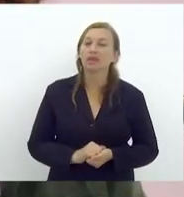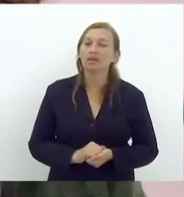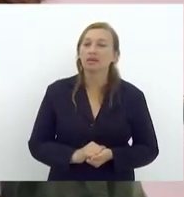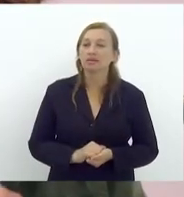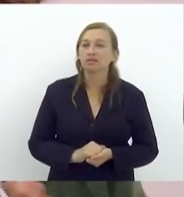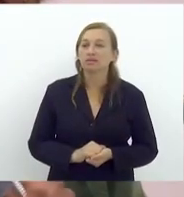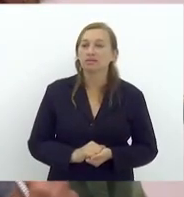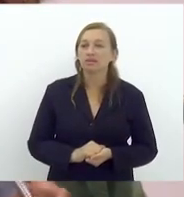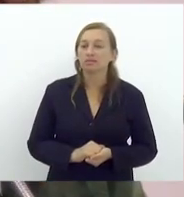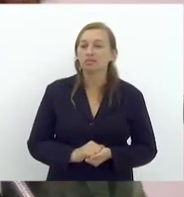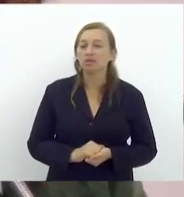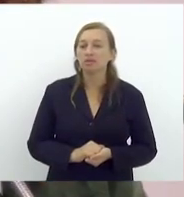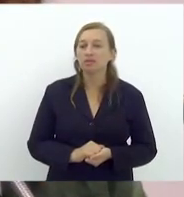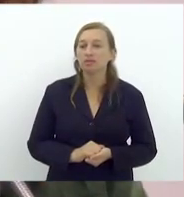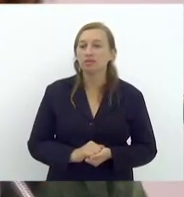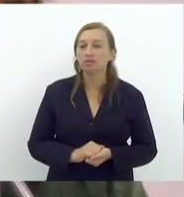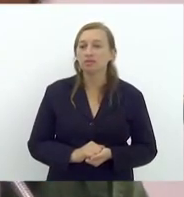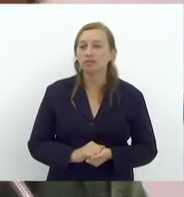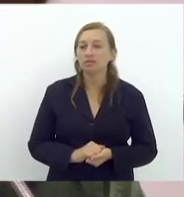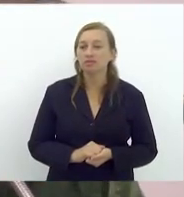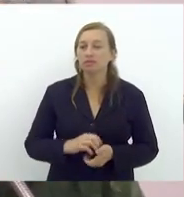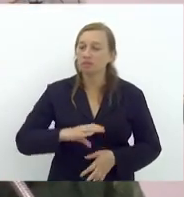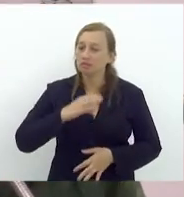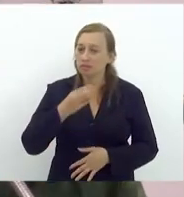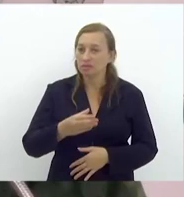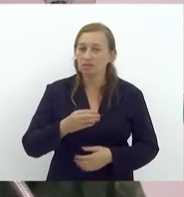porque a parada é a coragem né